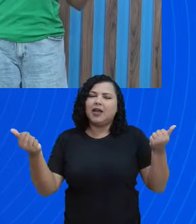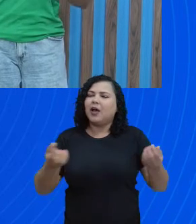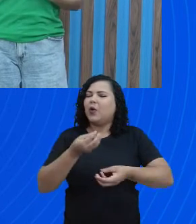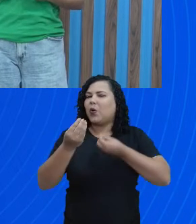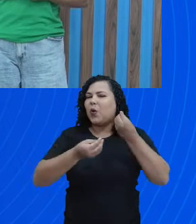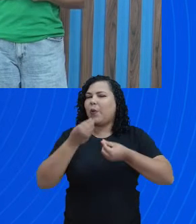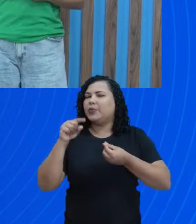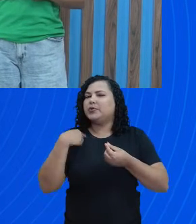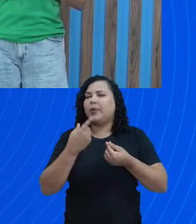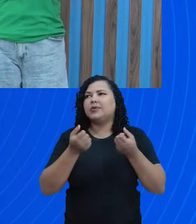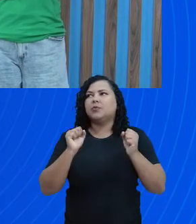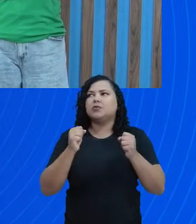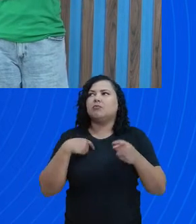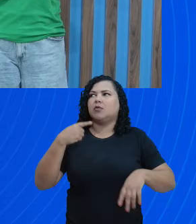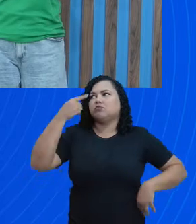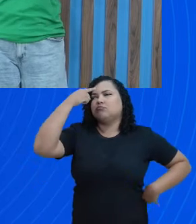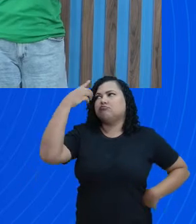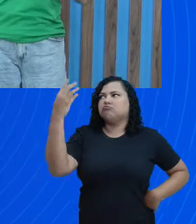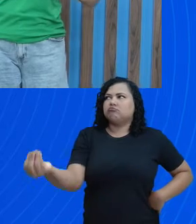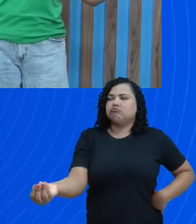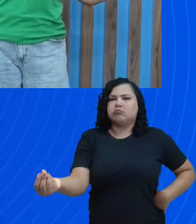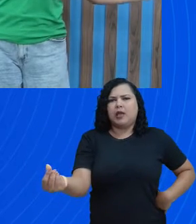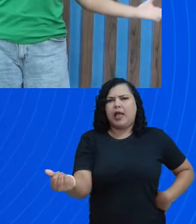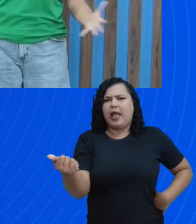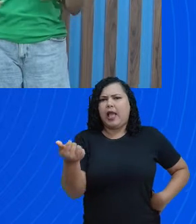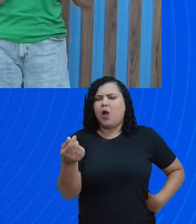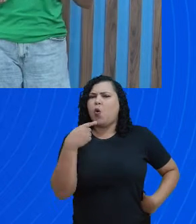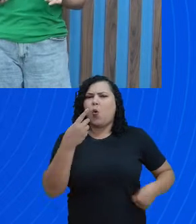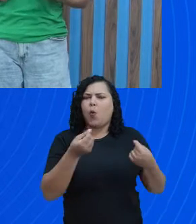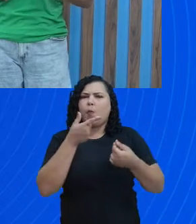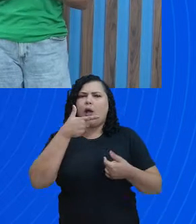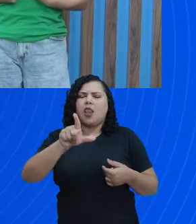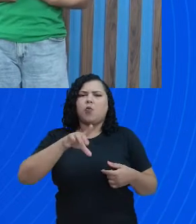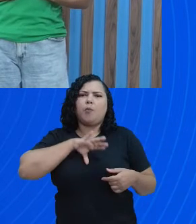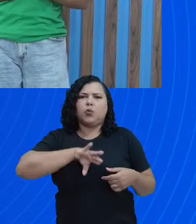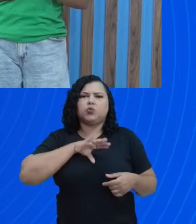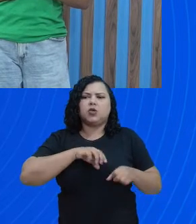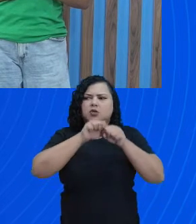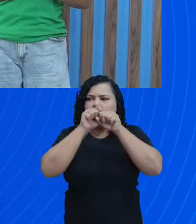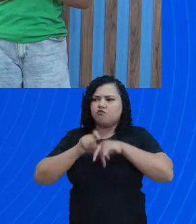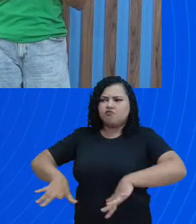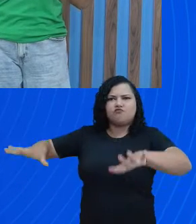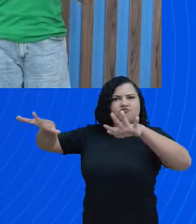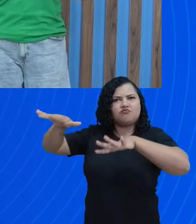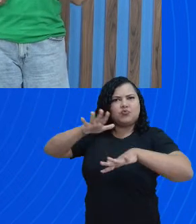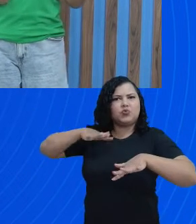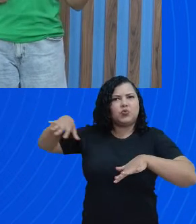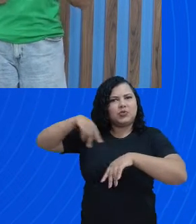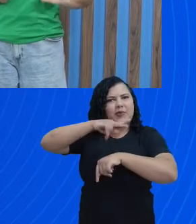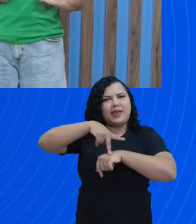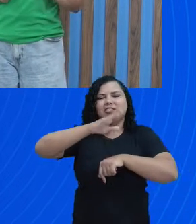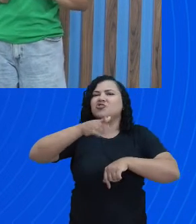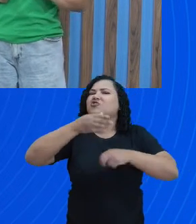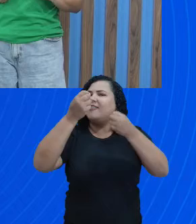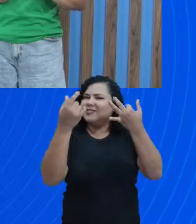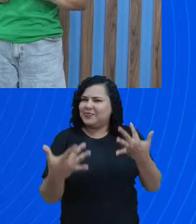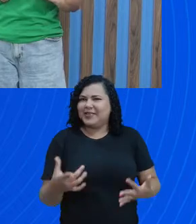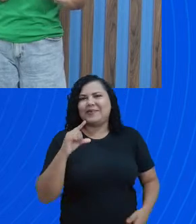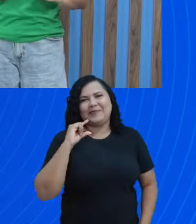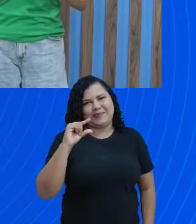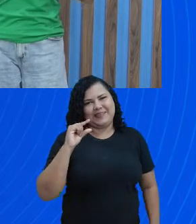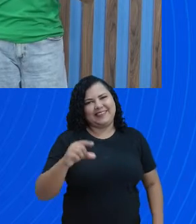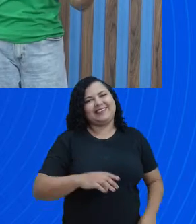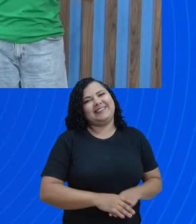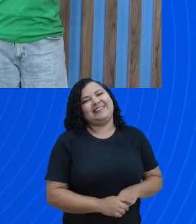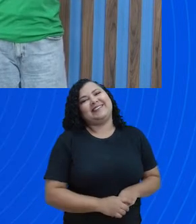Como que a gente pode pensar, como é que a língua portuguesa chegou em todos esses países? Eu já dei aquele spoilerzinho, né, que é o